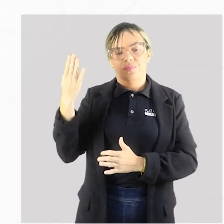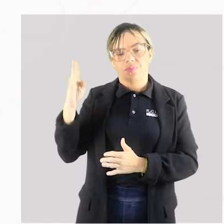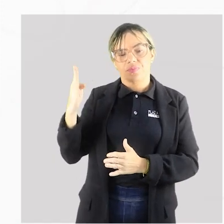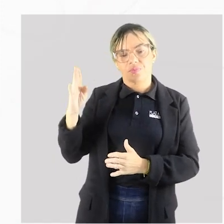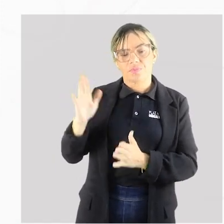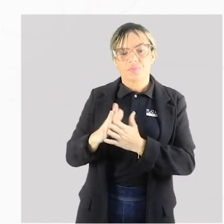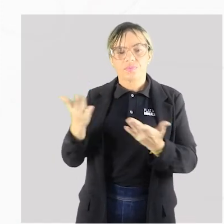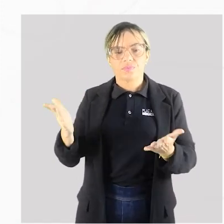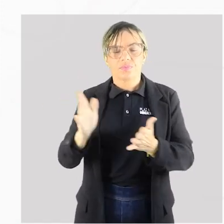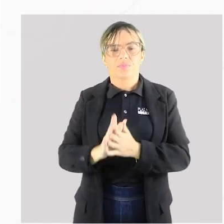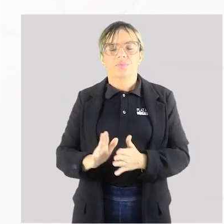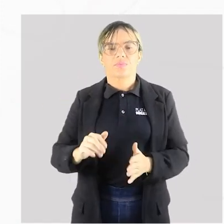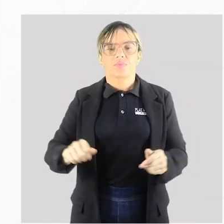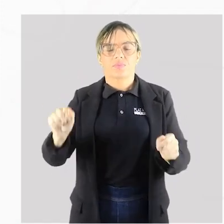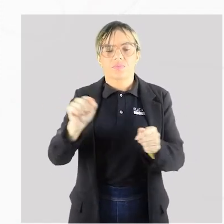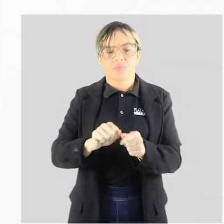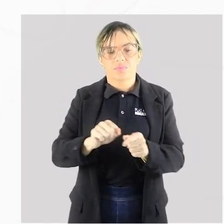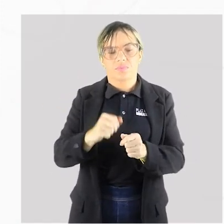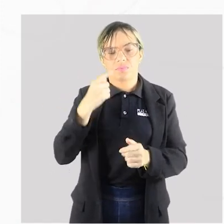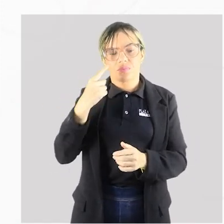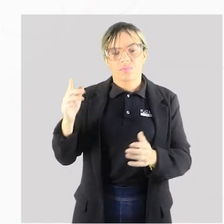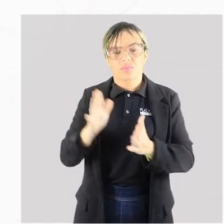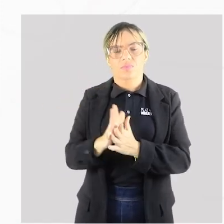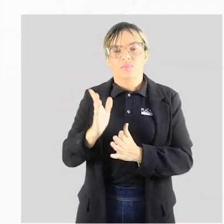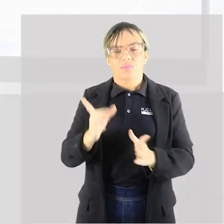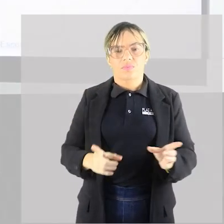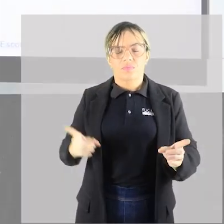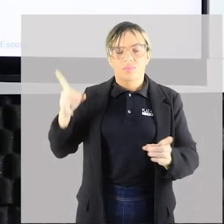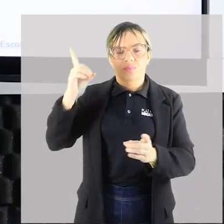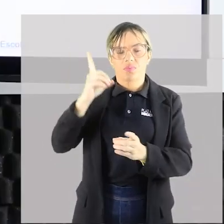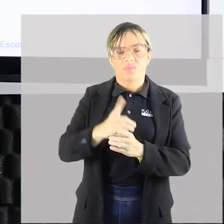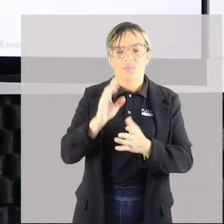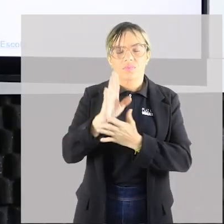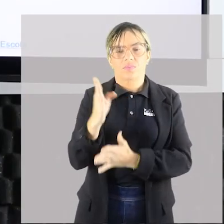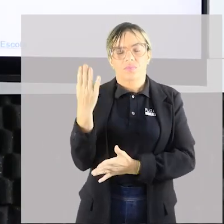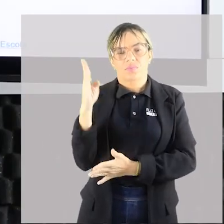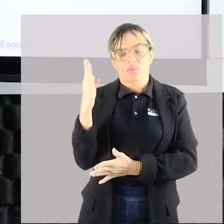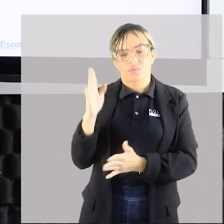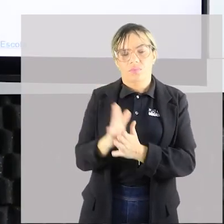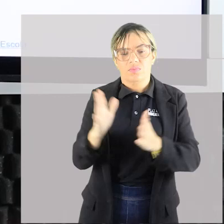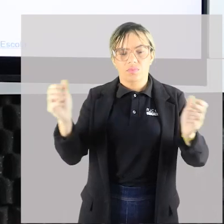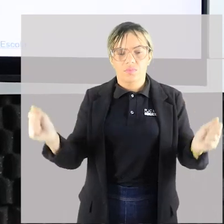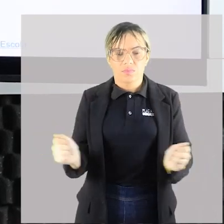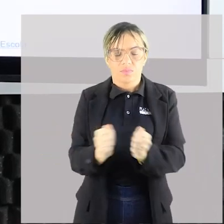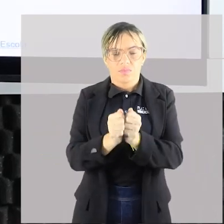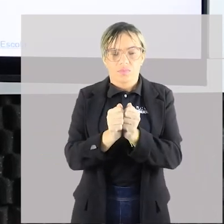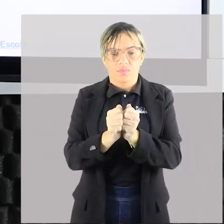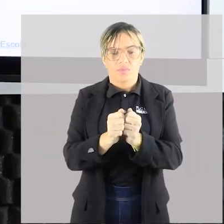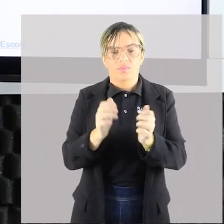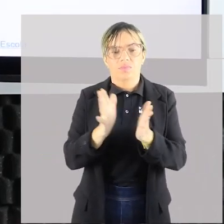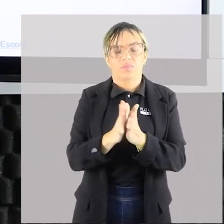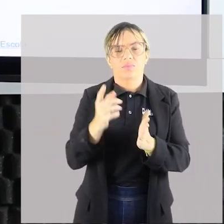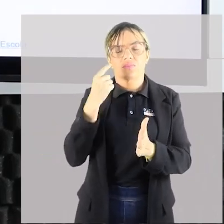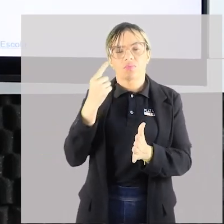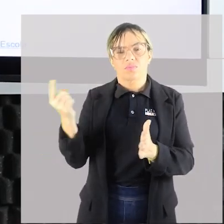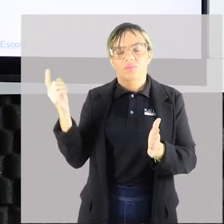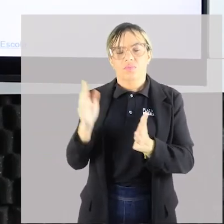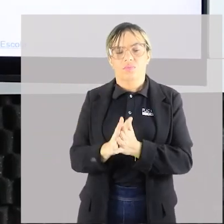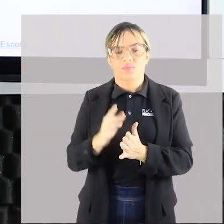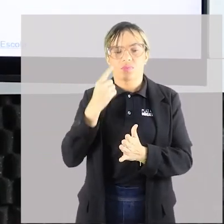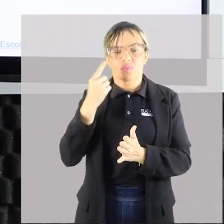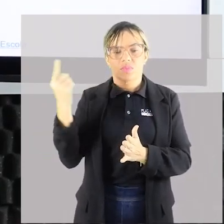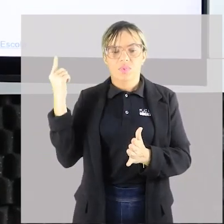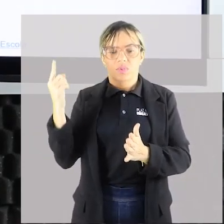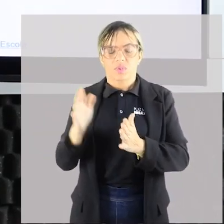que elas vão fazer? Elas vão se encontrar, né? Elas ali se agregam, se juntam, elas